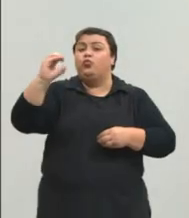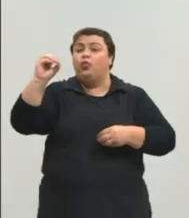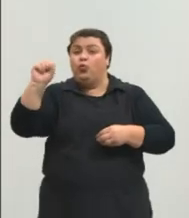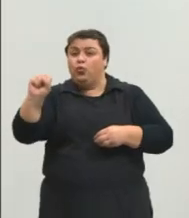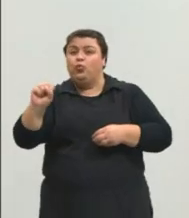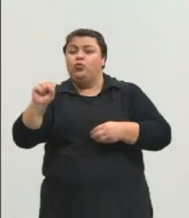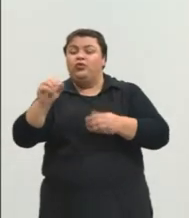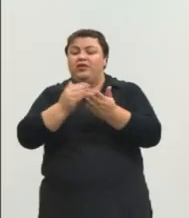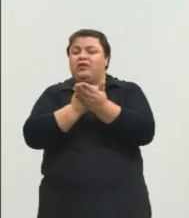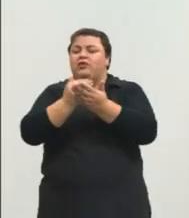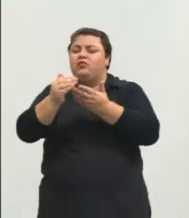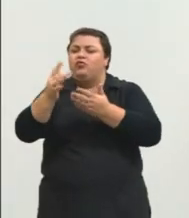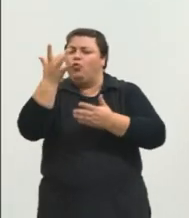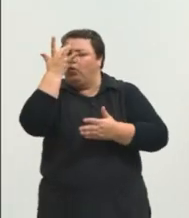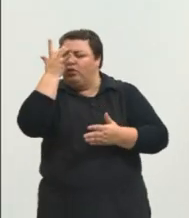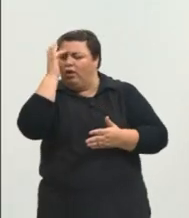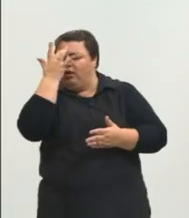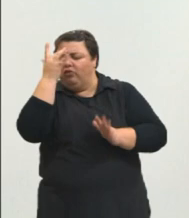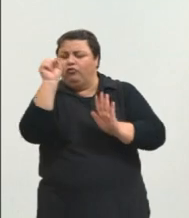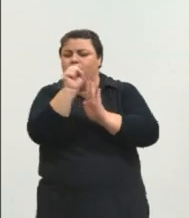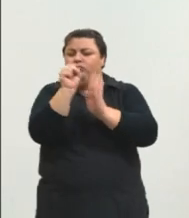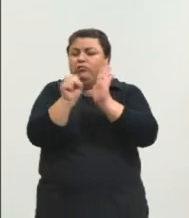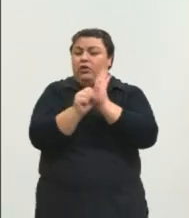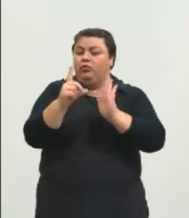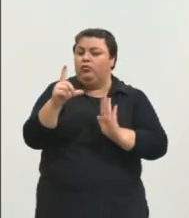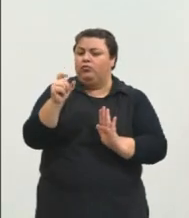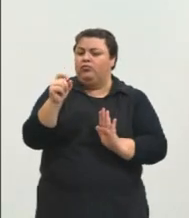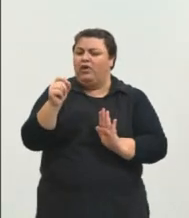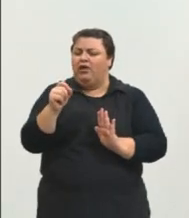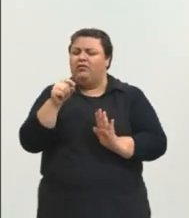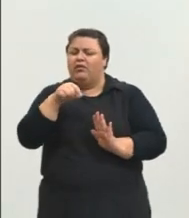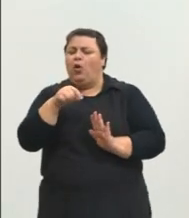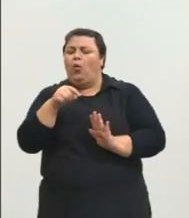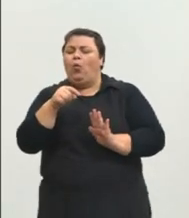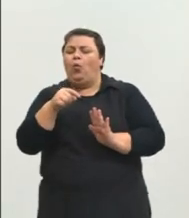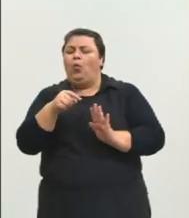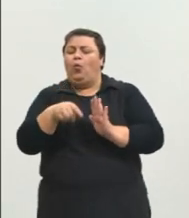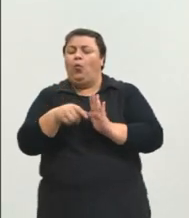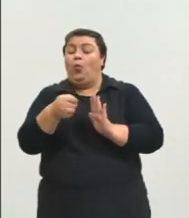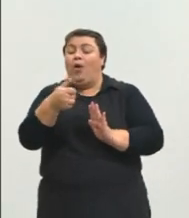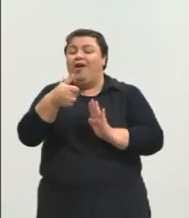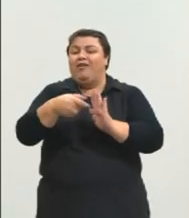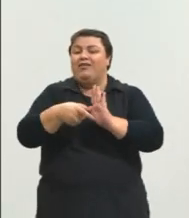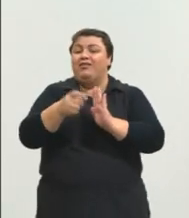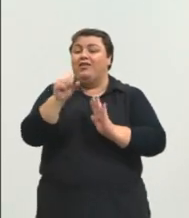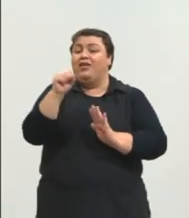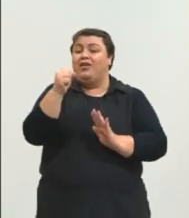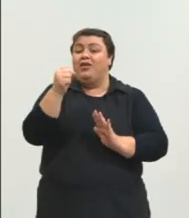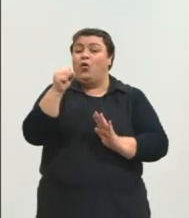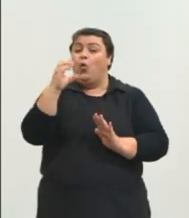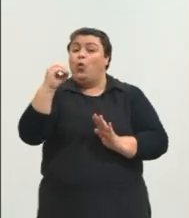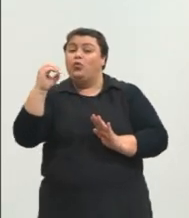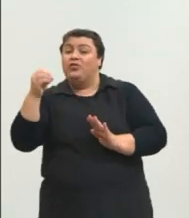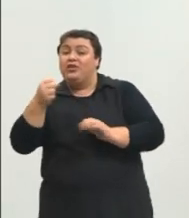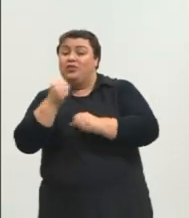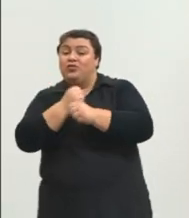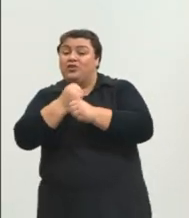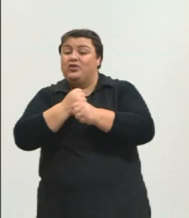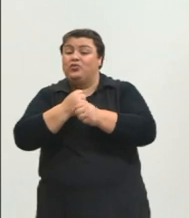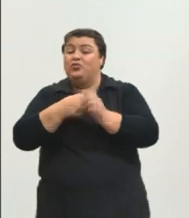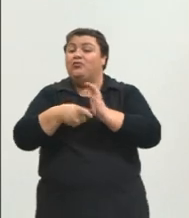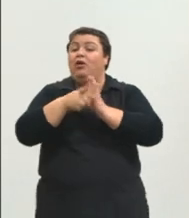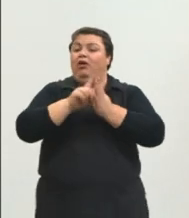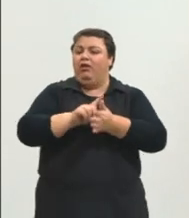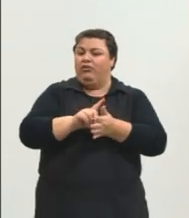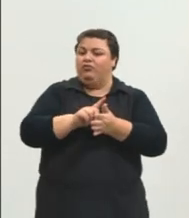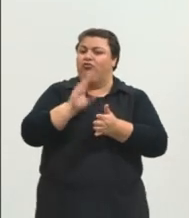por volta do século X. Então, quase 800 anos antes, já se tinha um princípio dessa prática, mas ele ainda